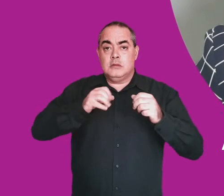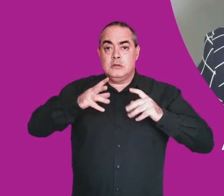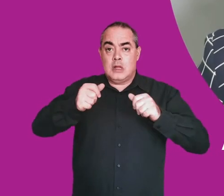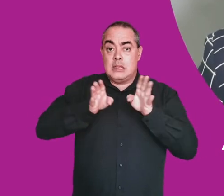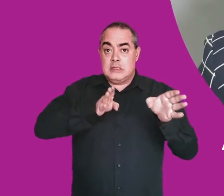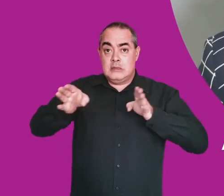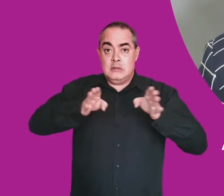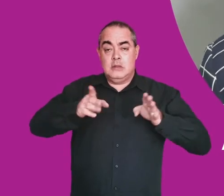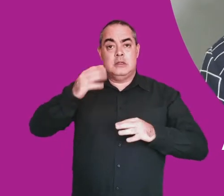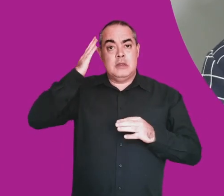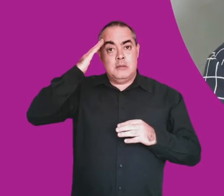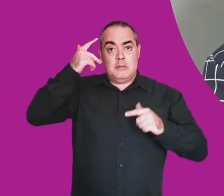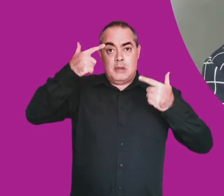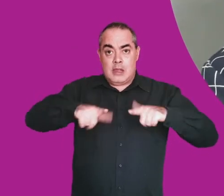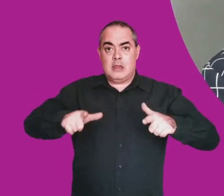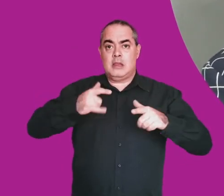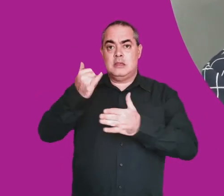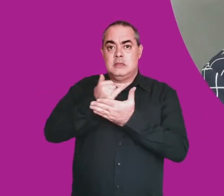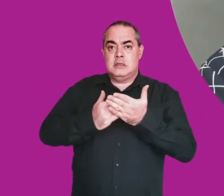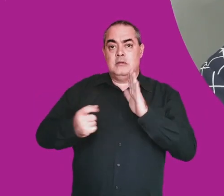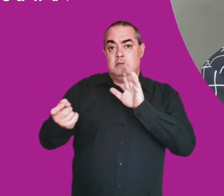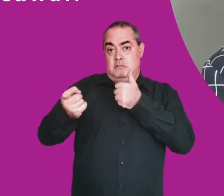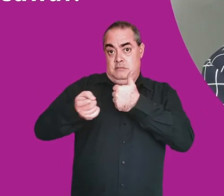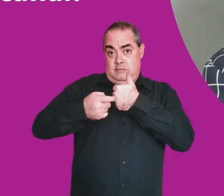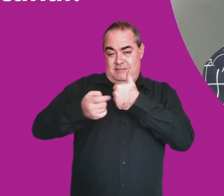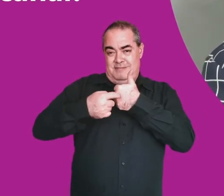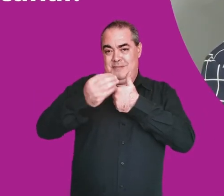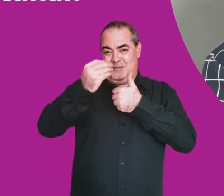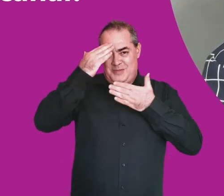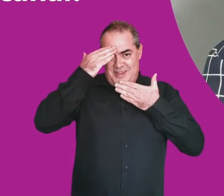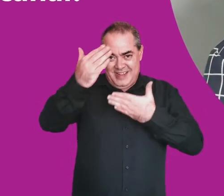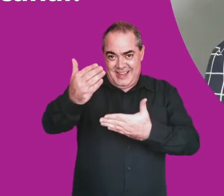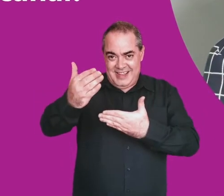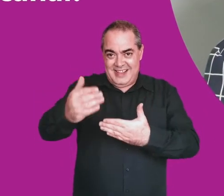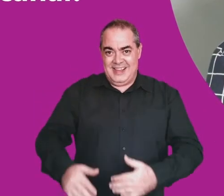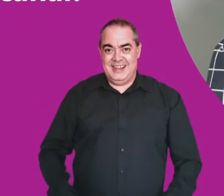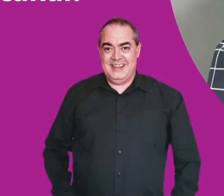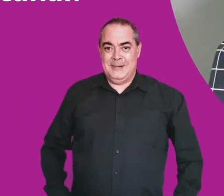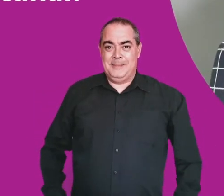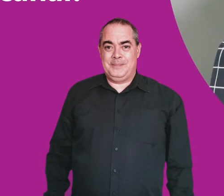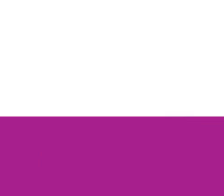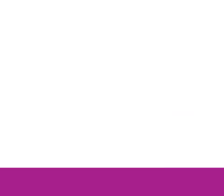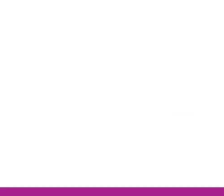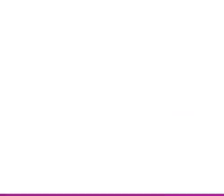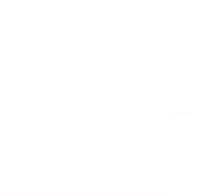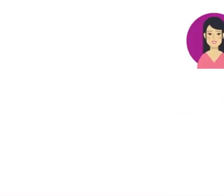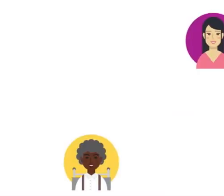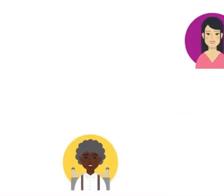recursos de acessibilidade. Se você quiser saber mais, se inscreva no nosso canal. Obrigada!